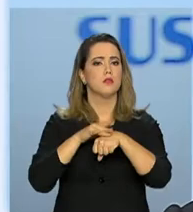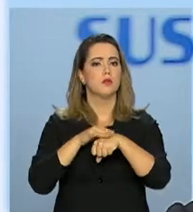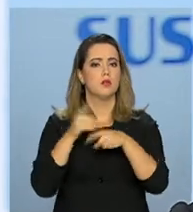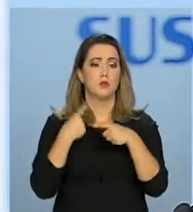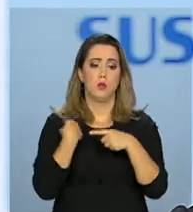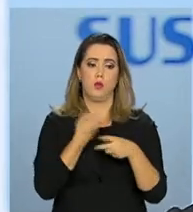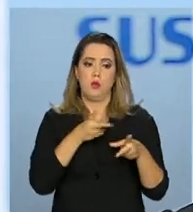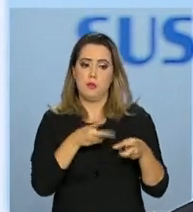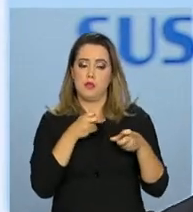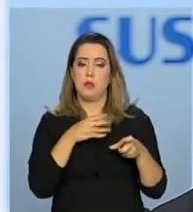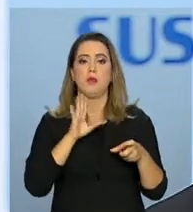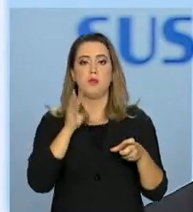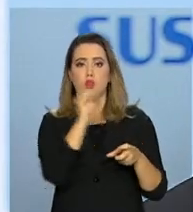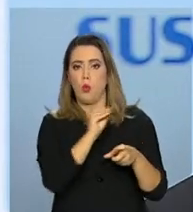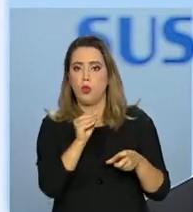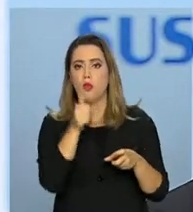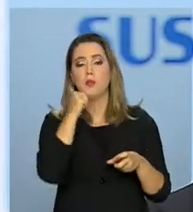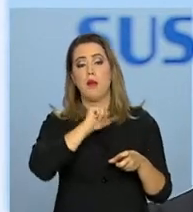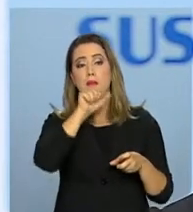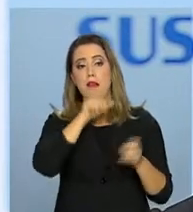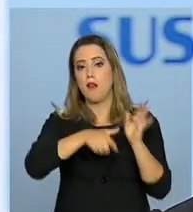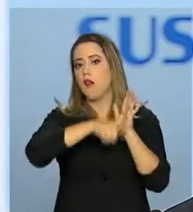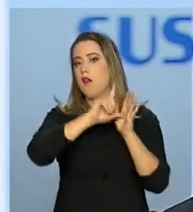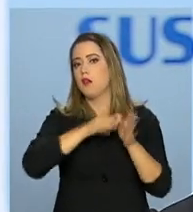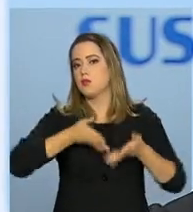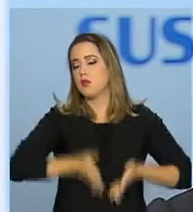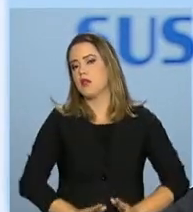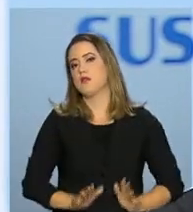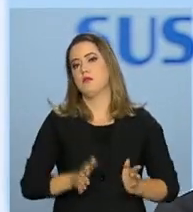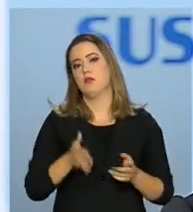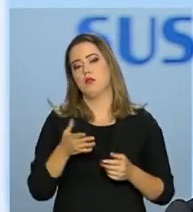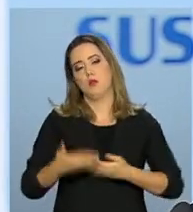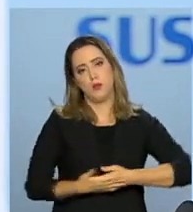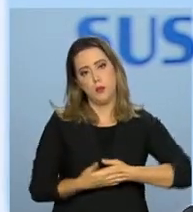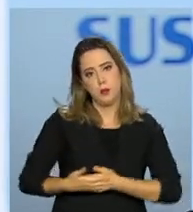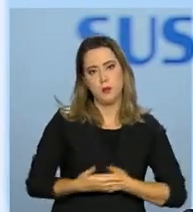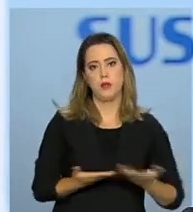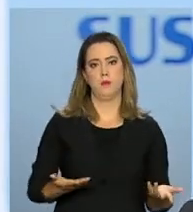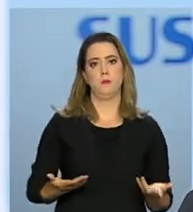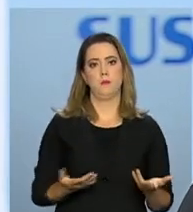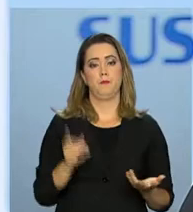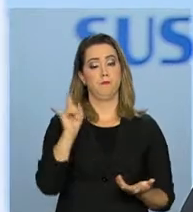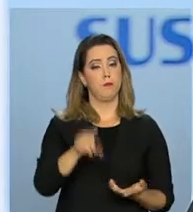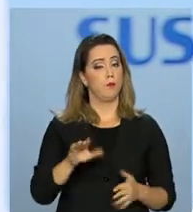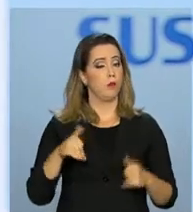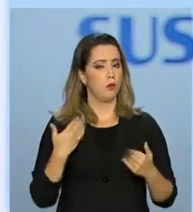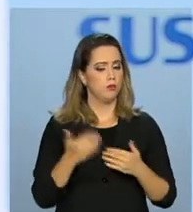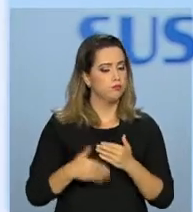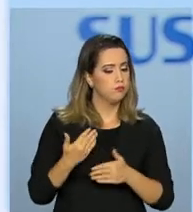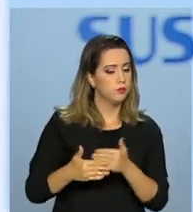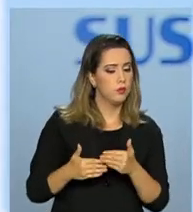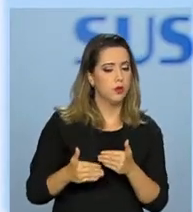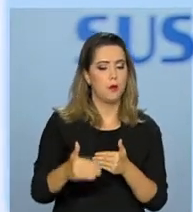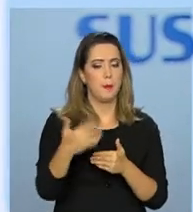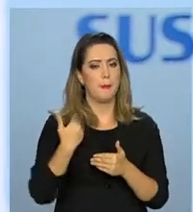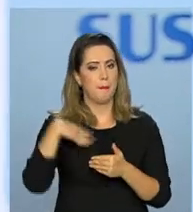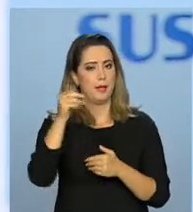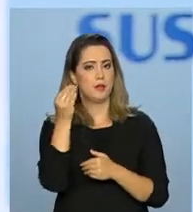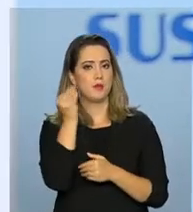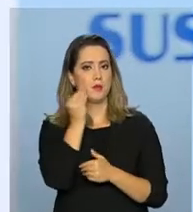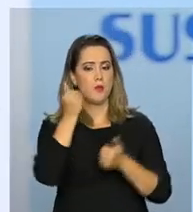mãe ea criança então não tem a sífilis congênita portanto a tendência é com o aumento da testagem